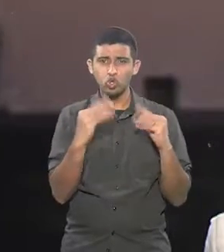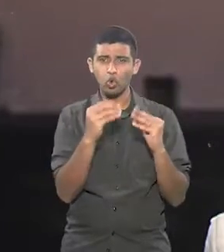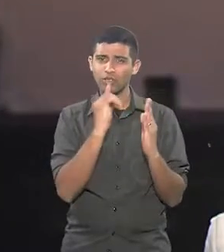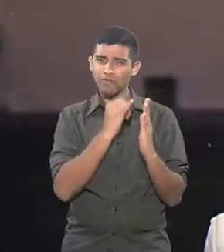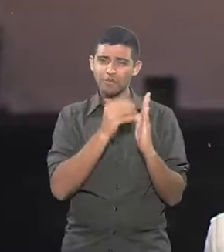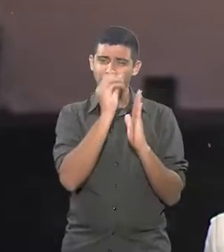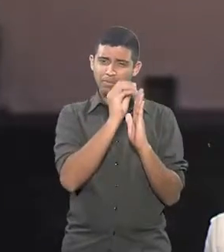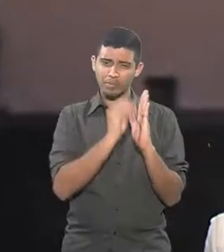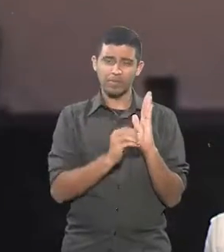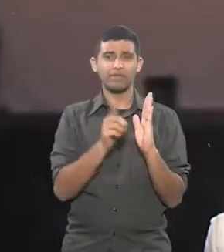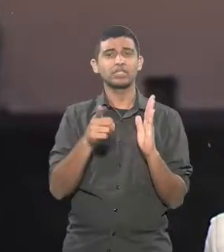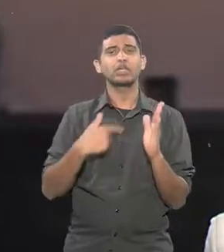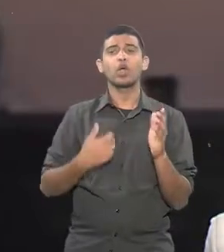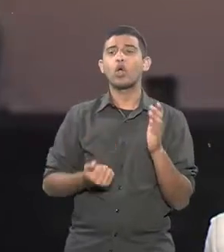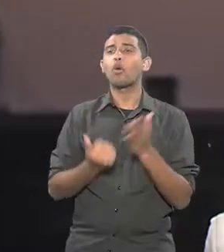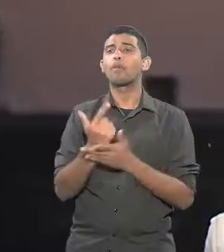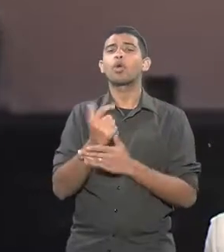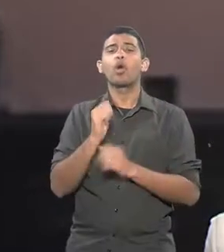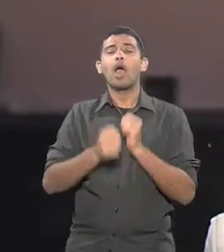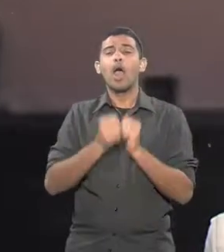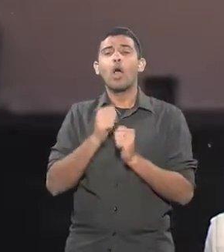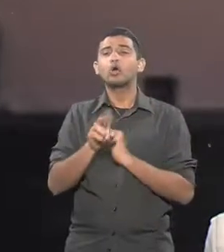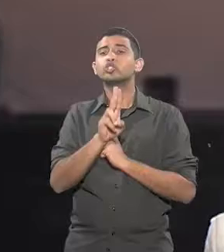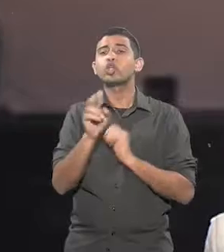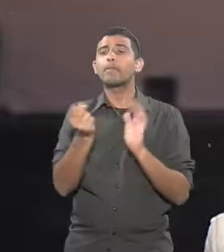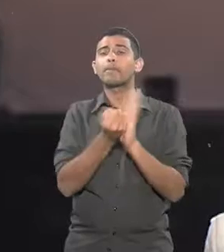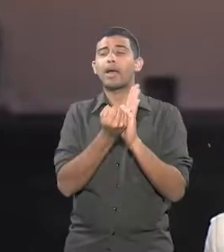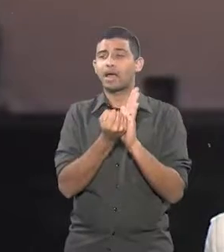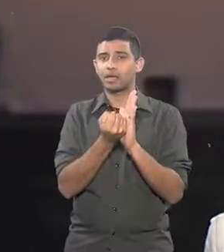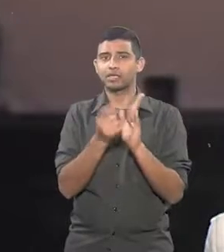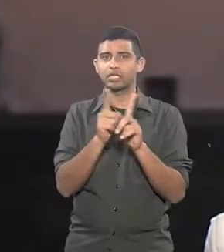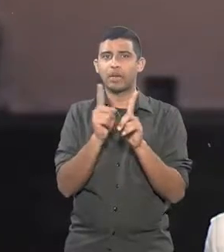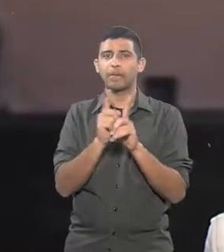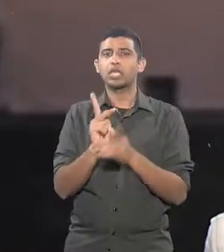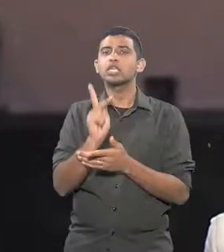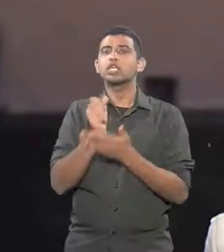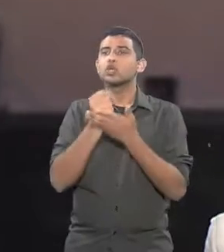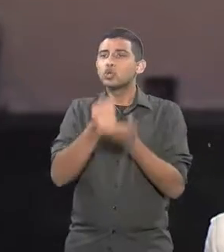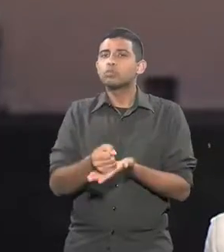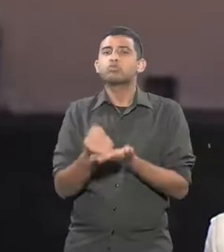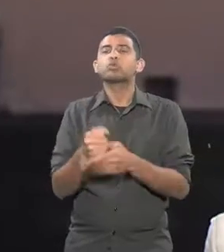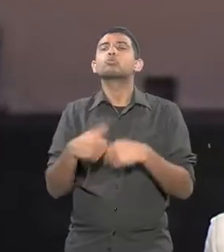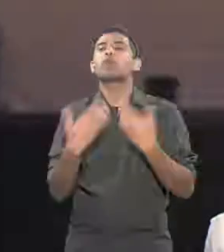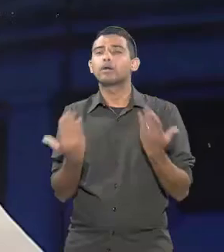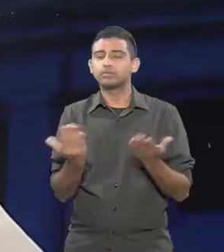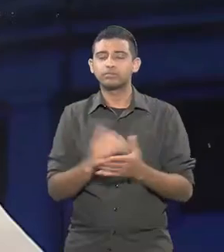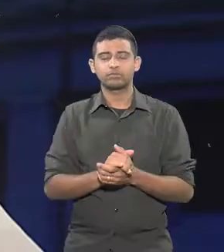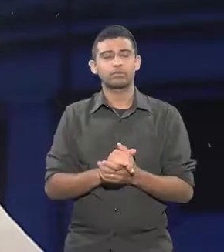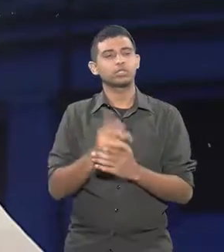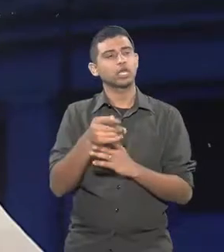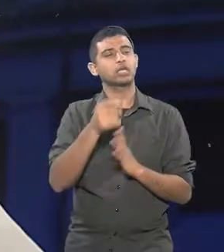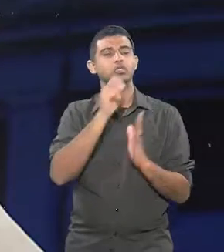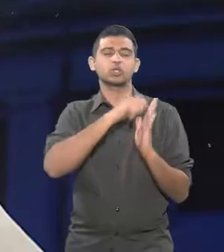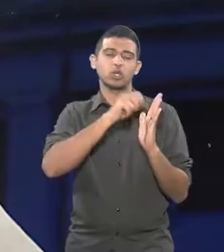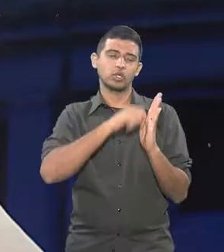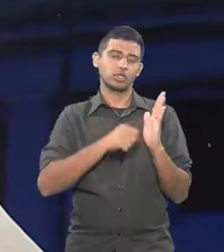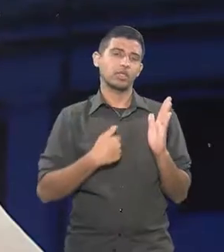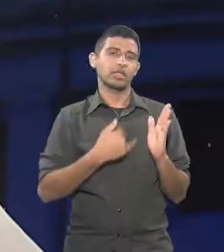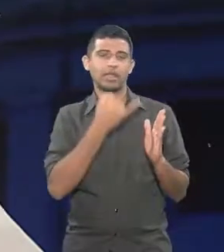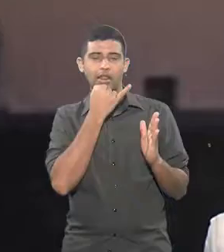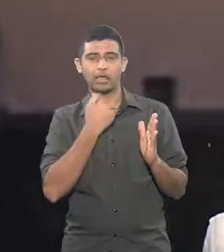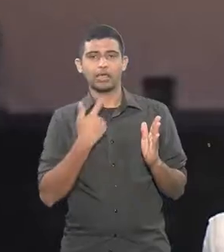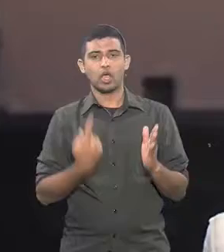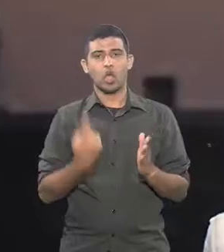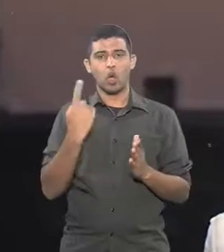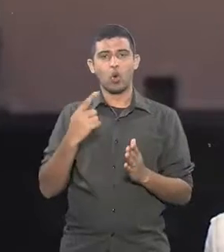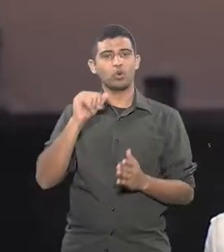você comprou arroz, a gente quer saber qual o tipo de arroz e a quantidade de arroz que você comprou. Então, por exemplo, você tem que anotar que